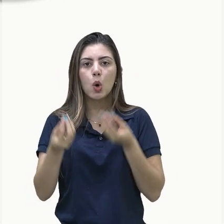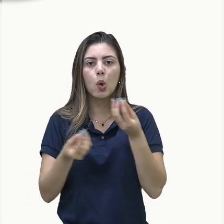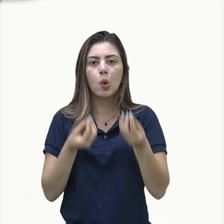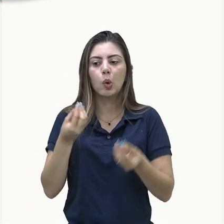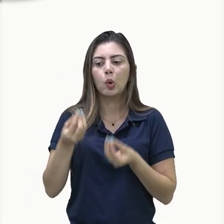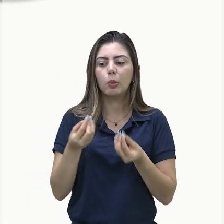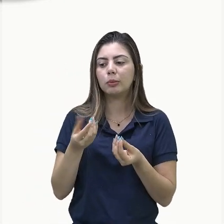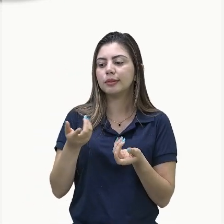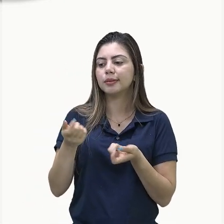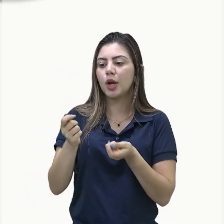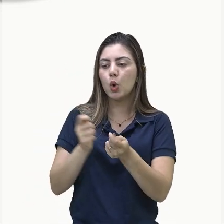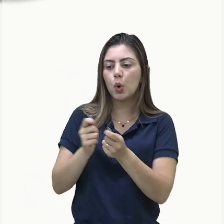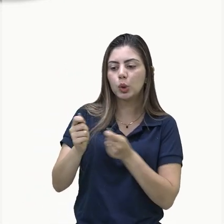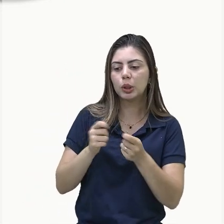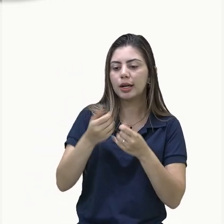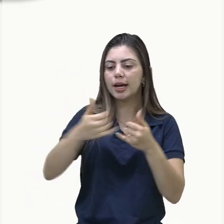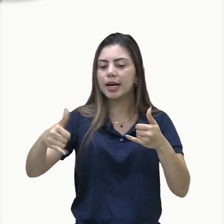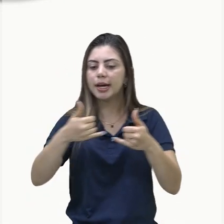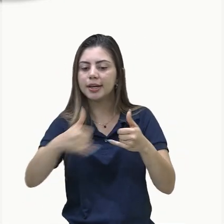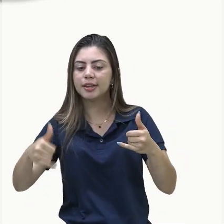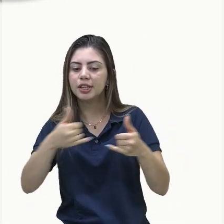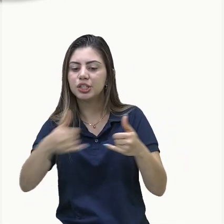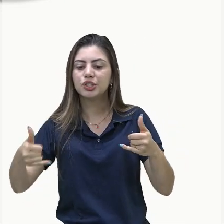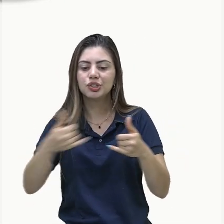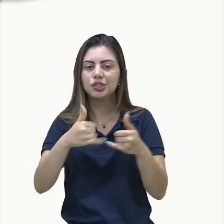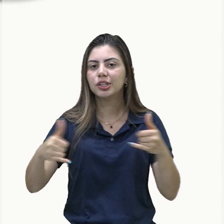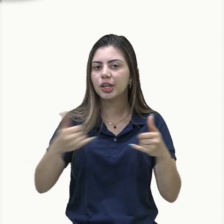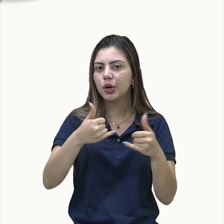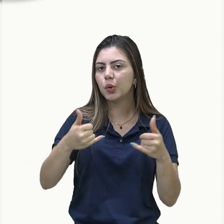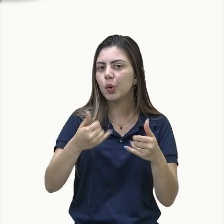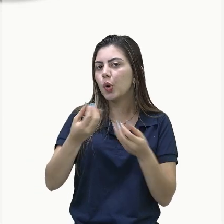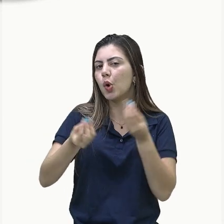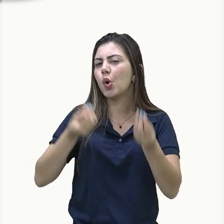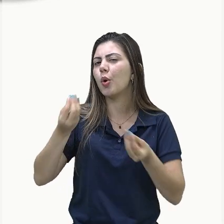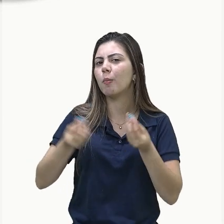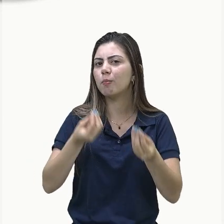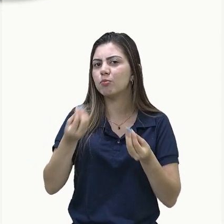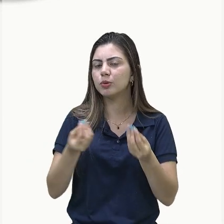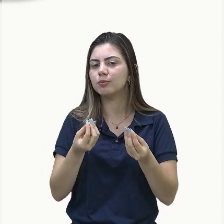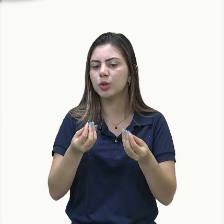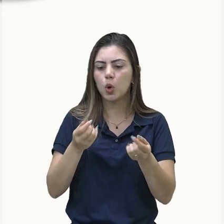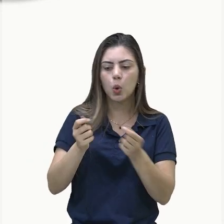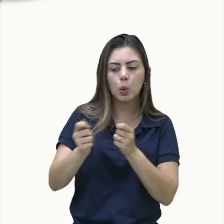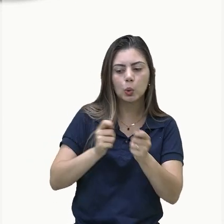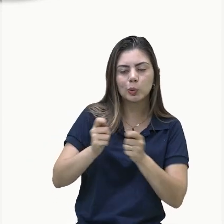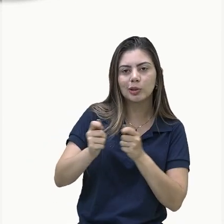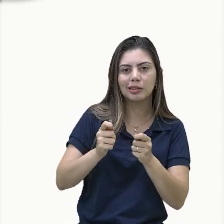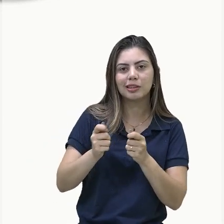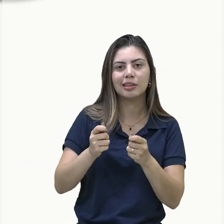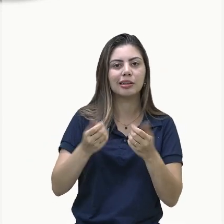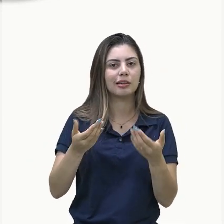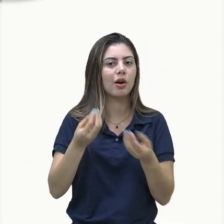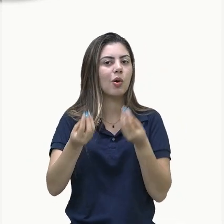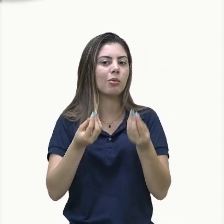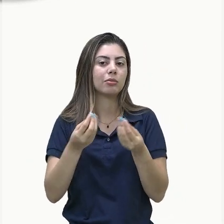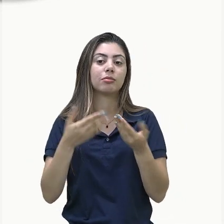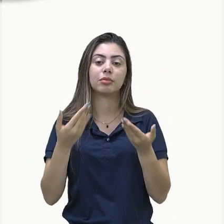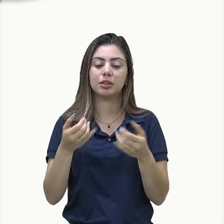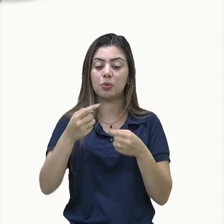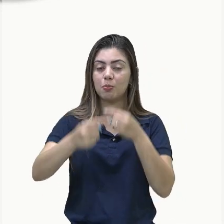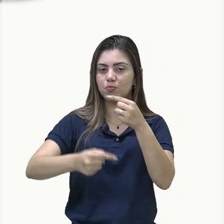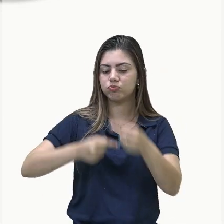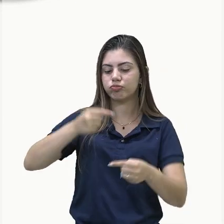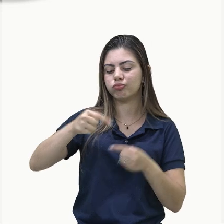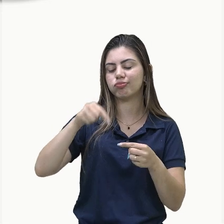gente controlar o valor da corrente elétrica, né? Esses pequenos dispositivos são de grande